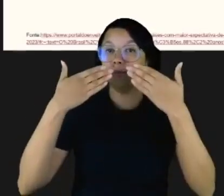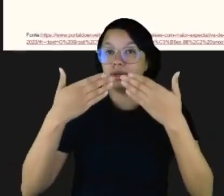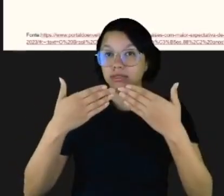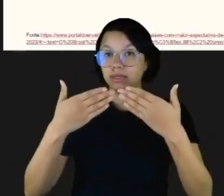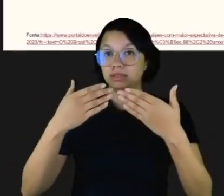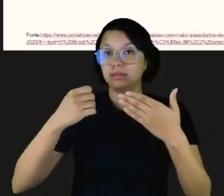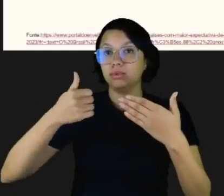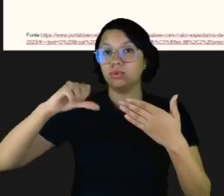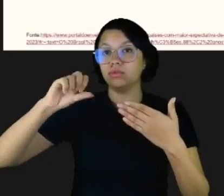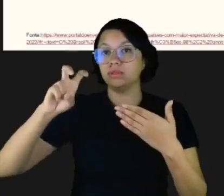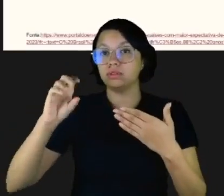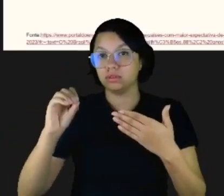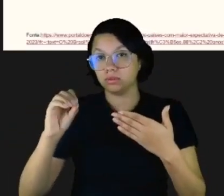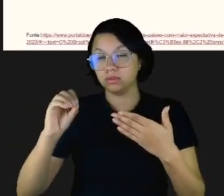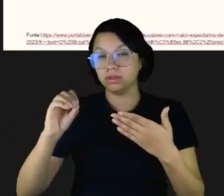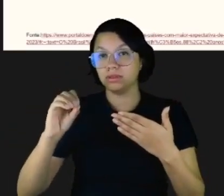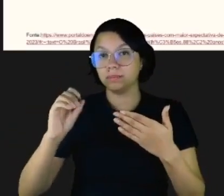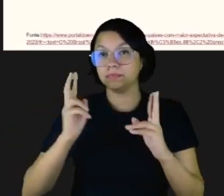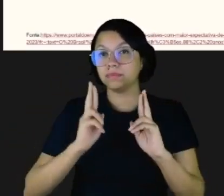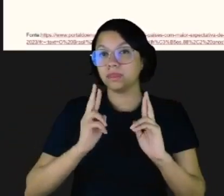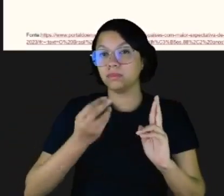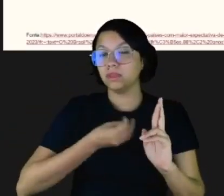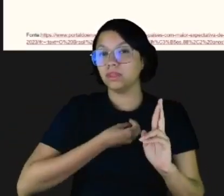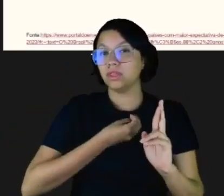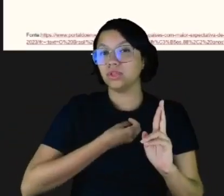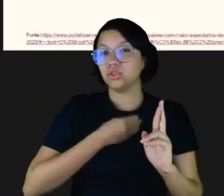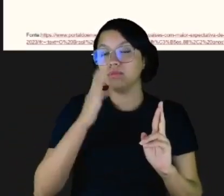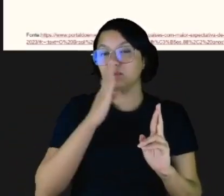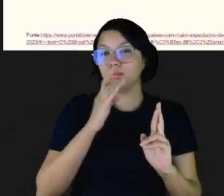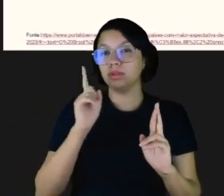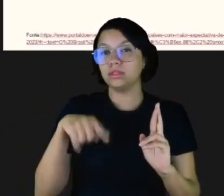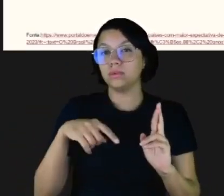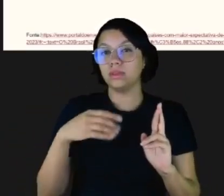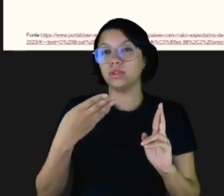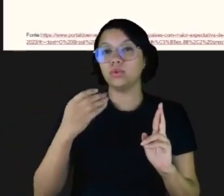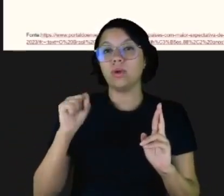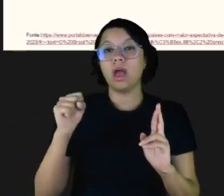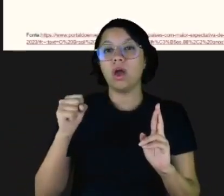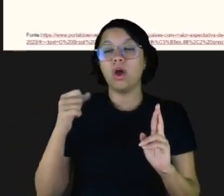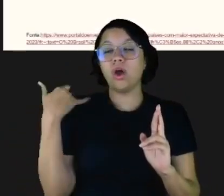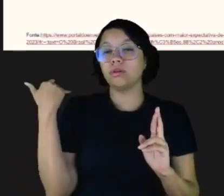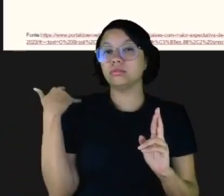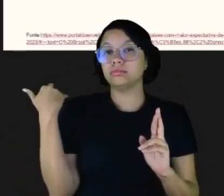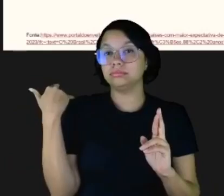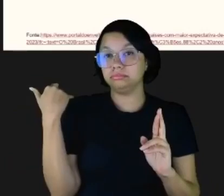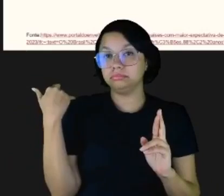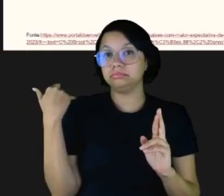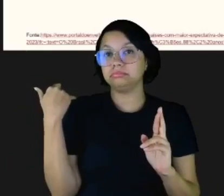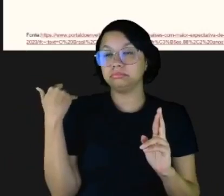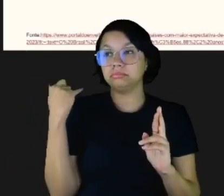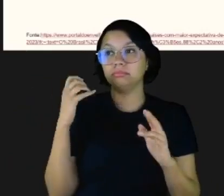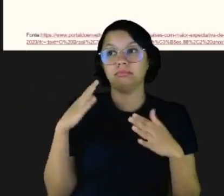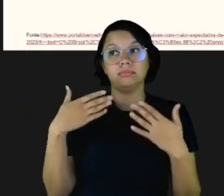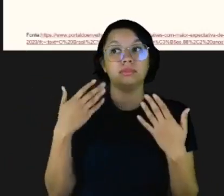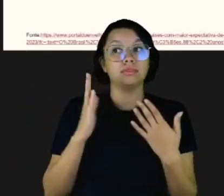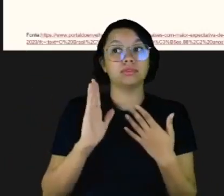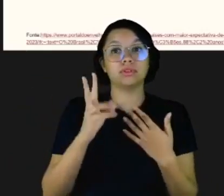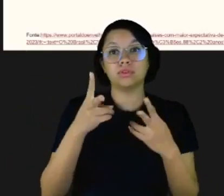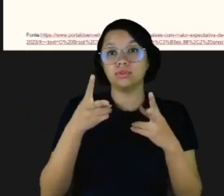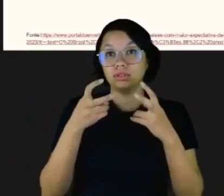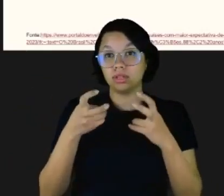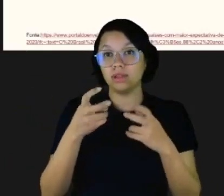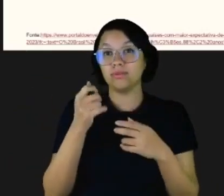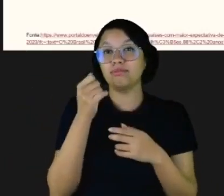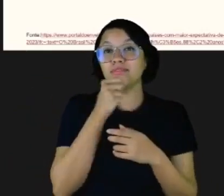em 1950, a expectativa de vida no Brasil era de 48 anos. Então, já era considerado